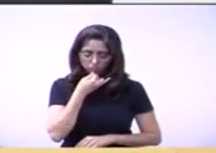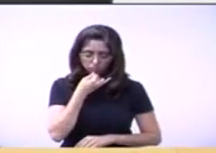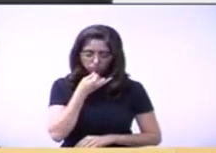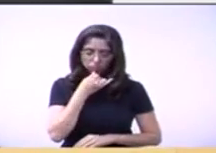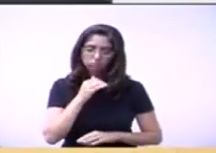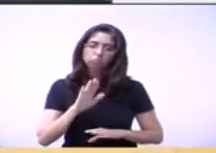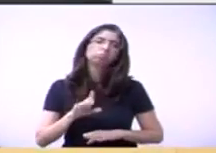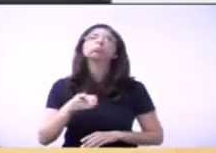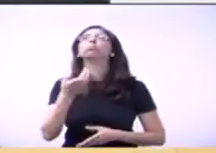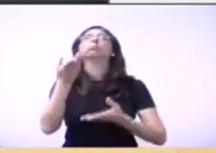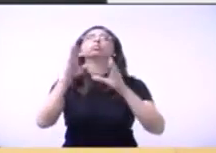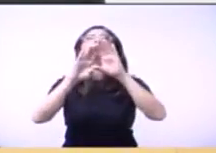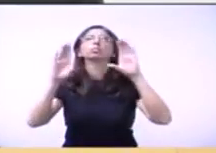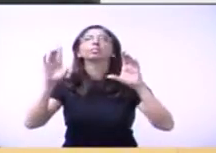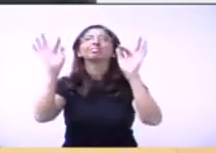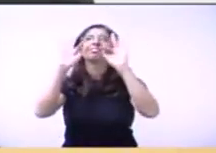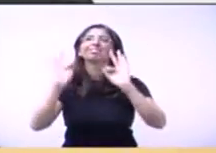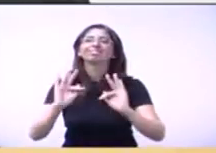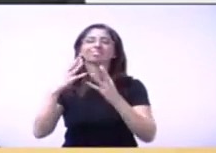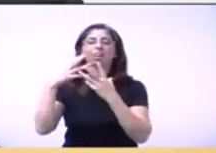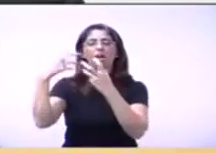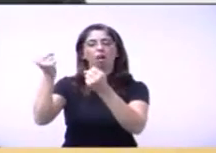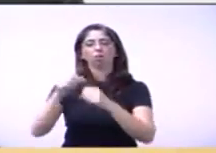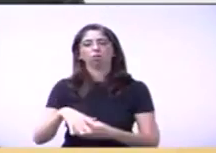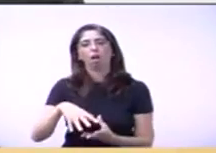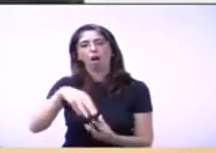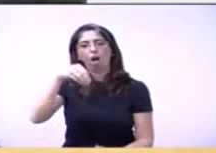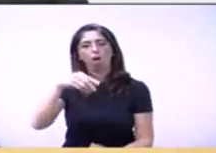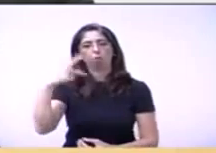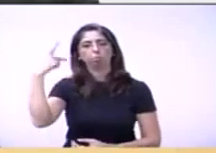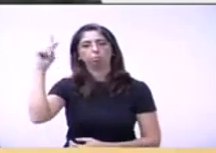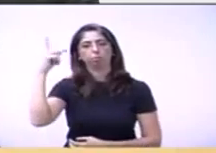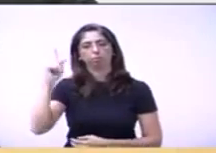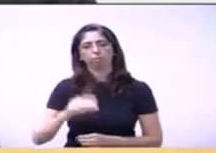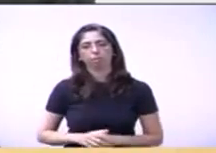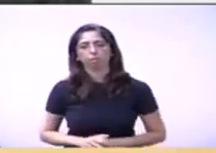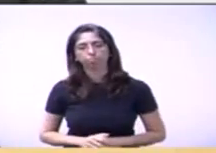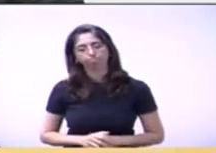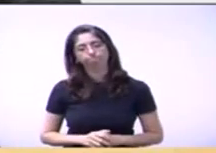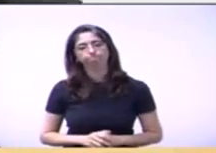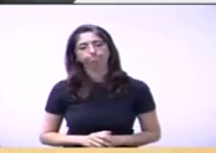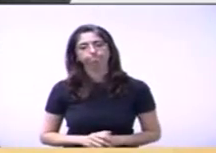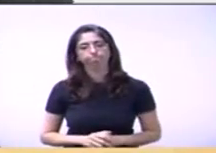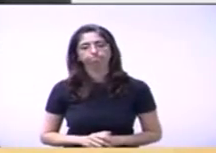o céu está feliz, com certeza. Só queria fazer esse comentário e deixar registrado aqui.